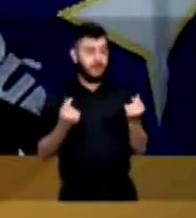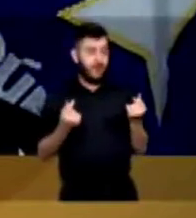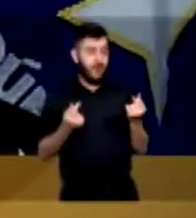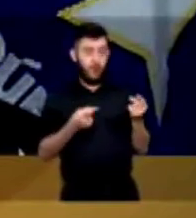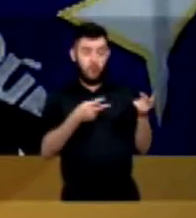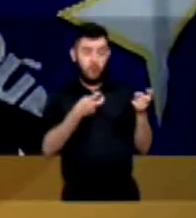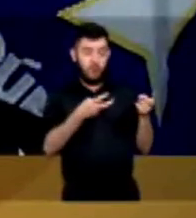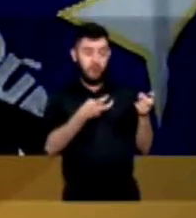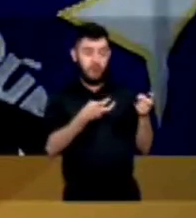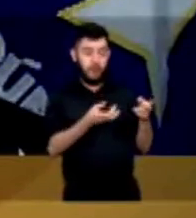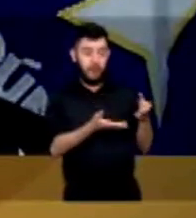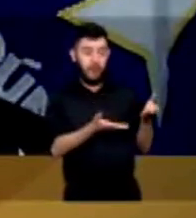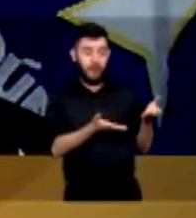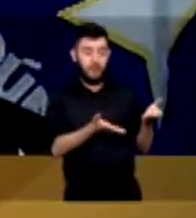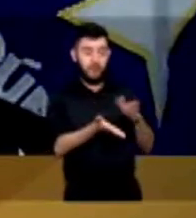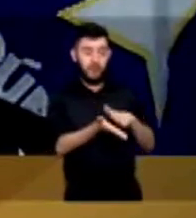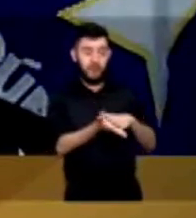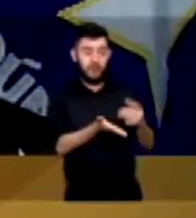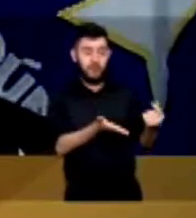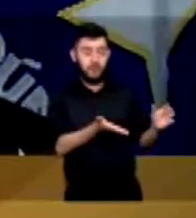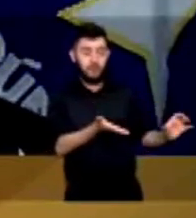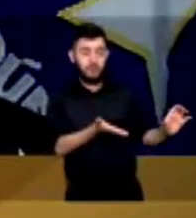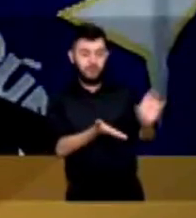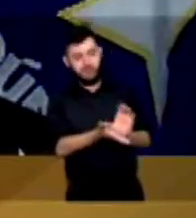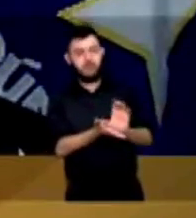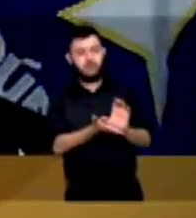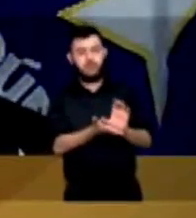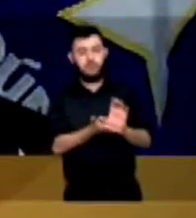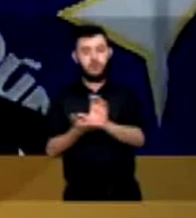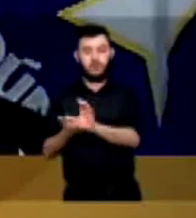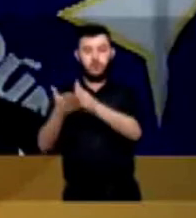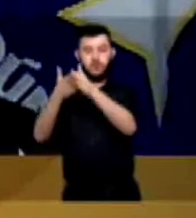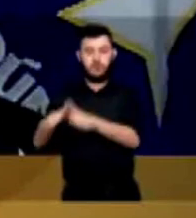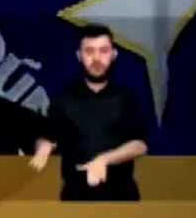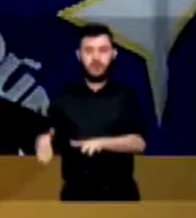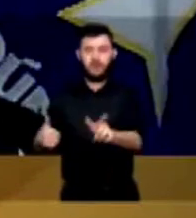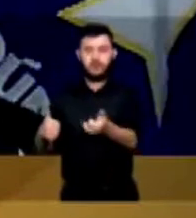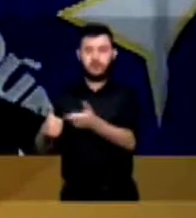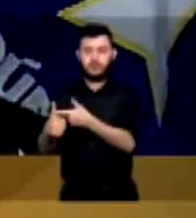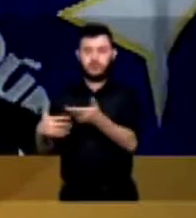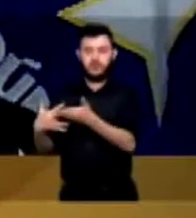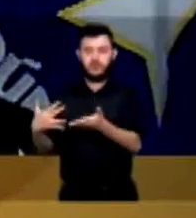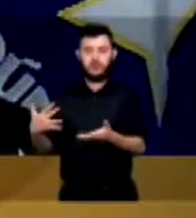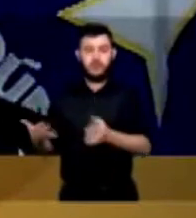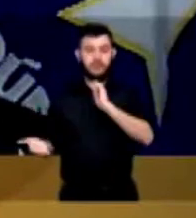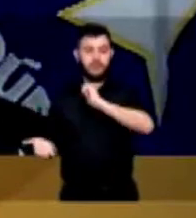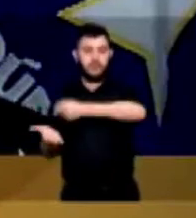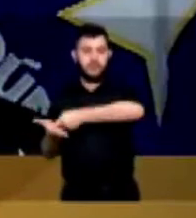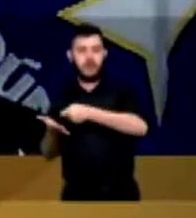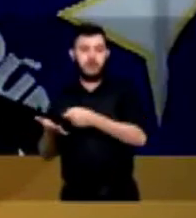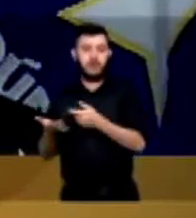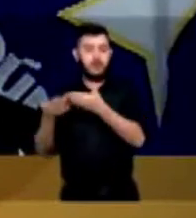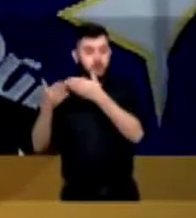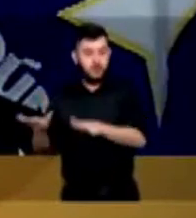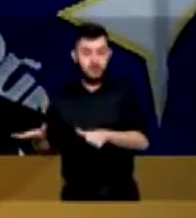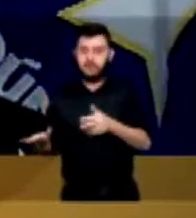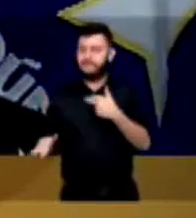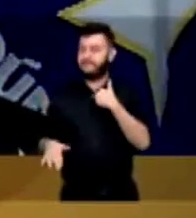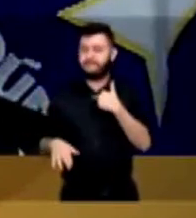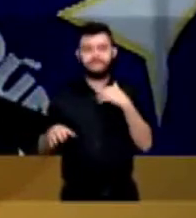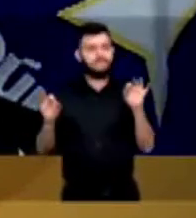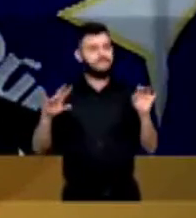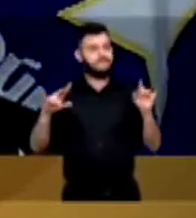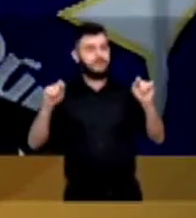com base no artigo 78, parágrafo 4º do ato das disposições constitucionais transitórias, ante